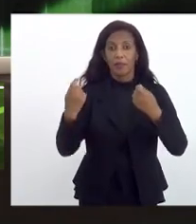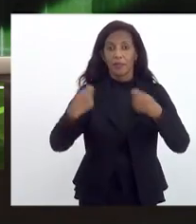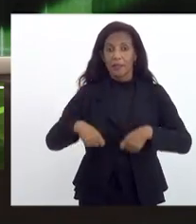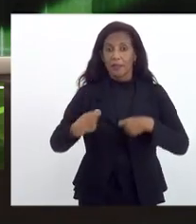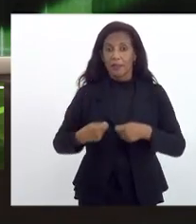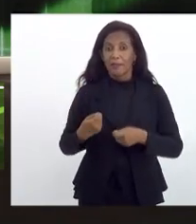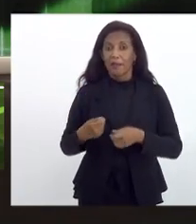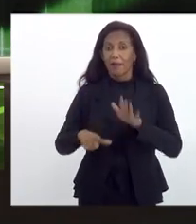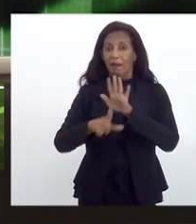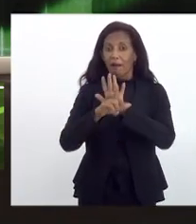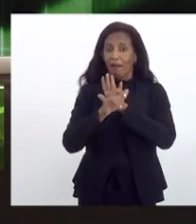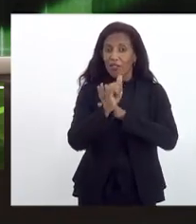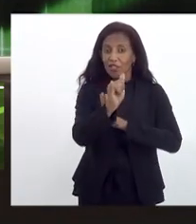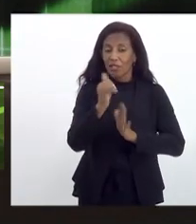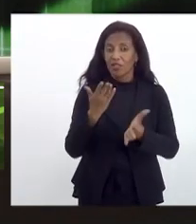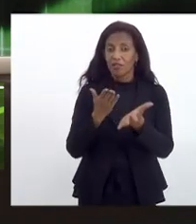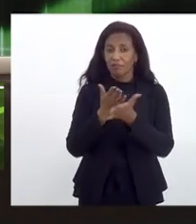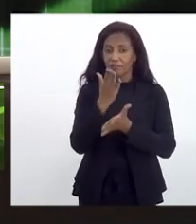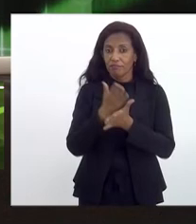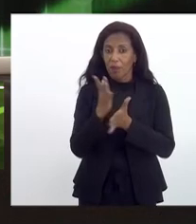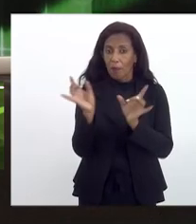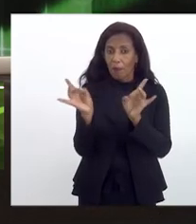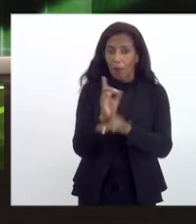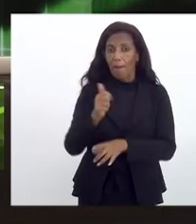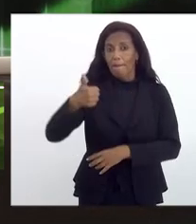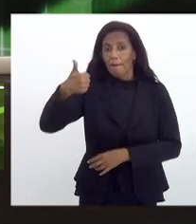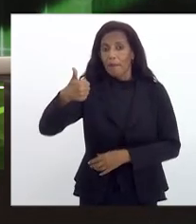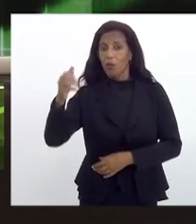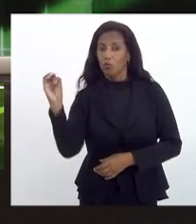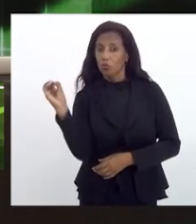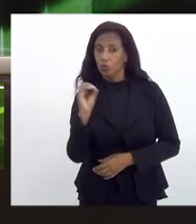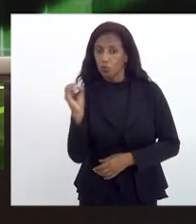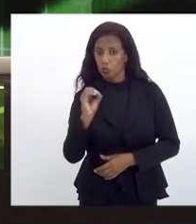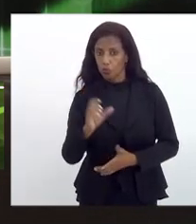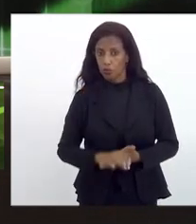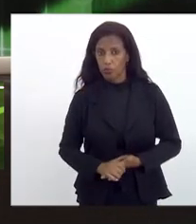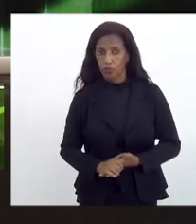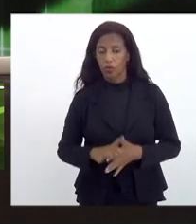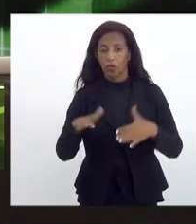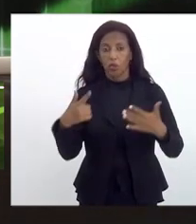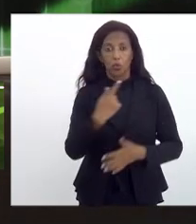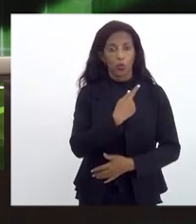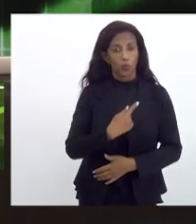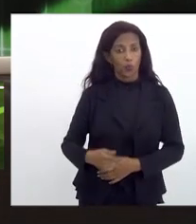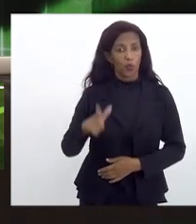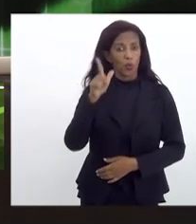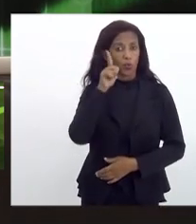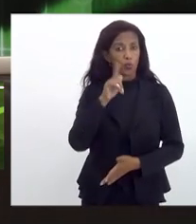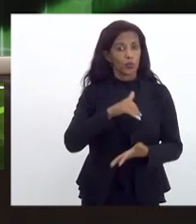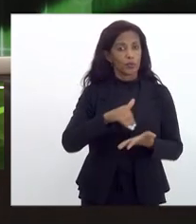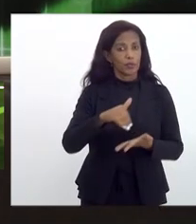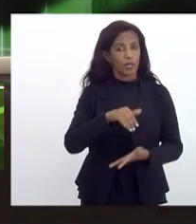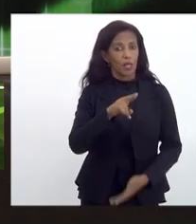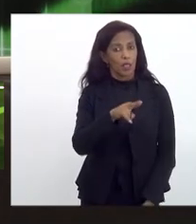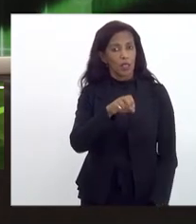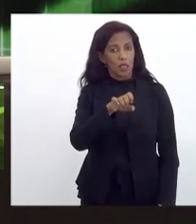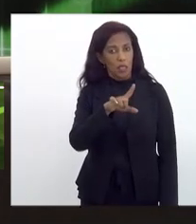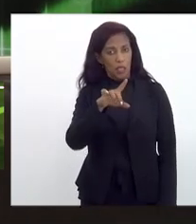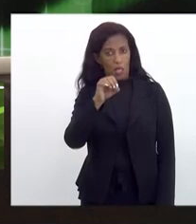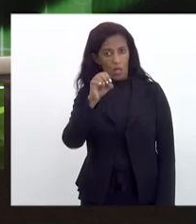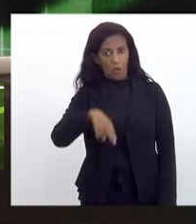entregar as leis aprovadas sancionadas 1º de outubro e o governo conseguiu o secretário Nelson junto